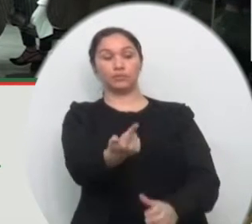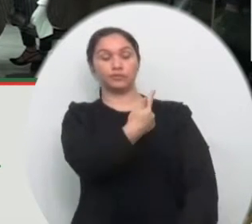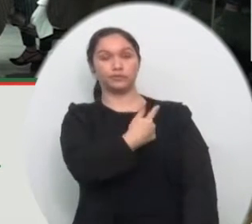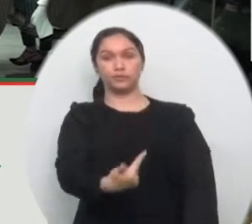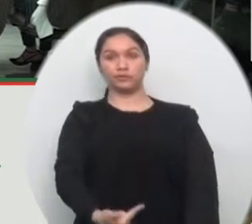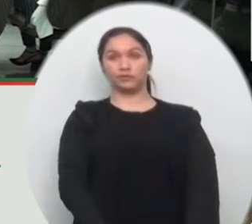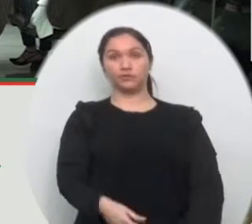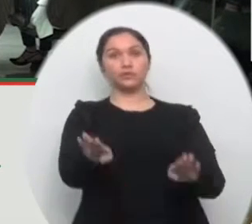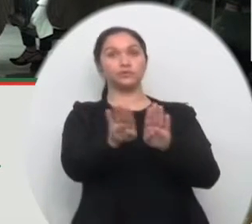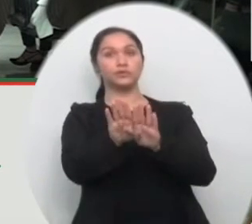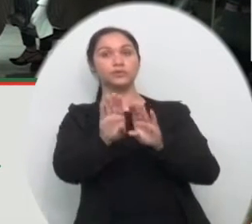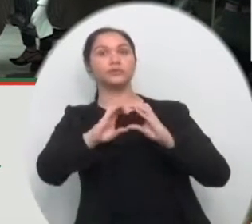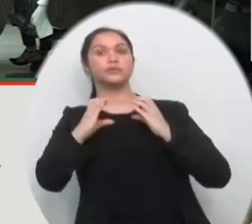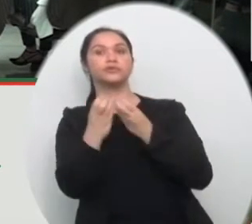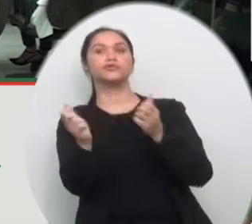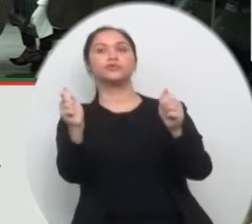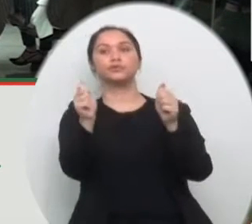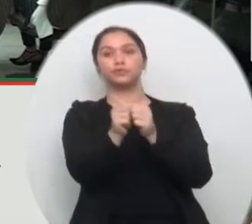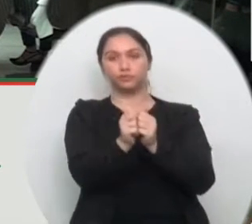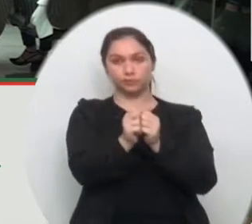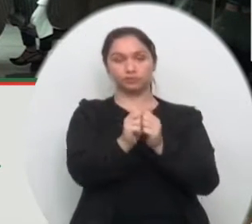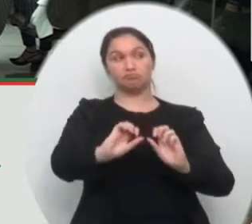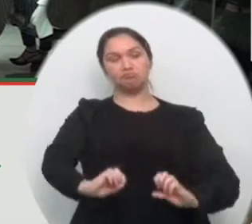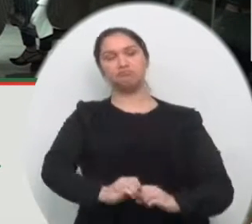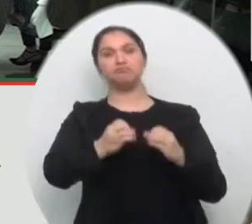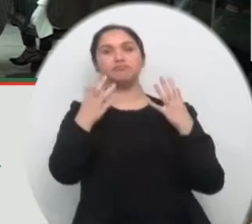governamental. E a comunidade do